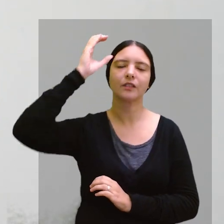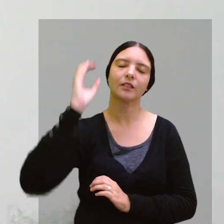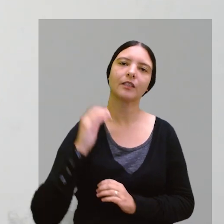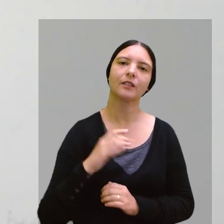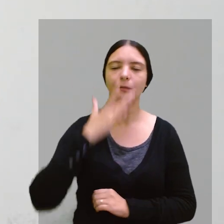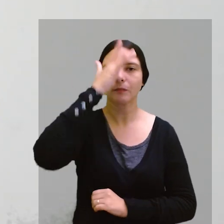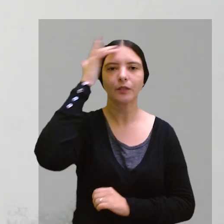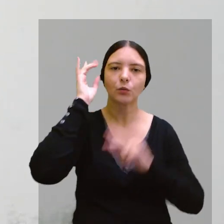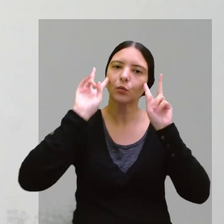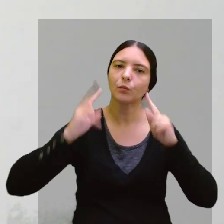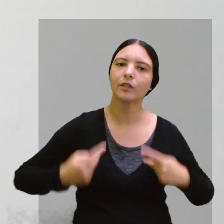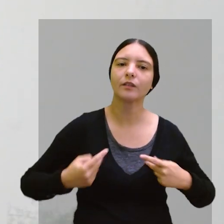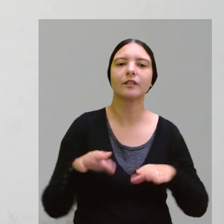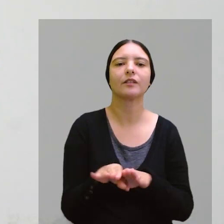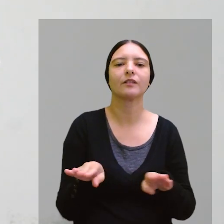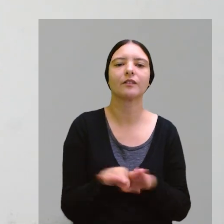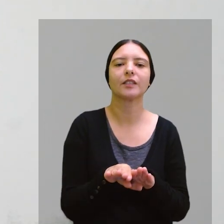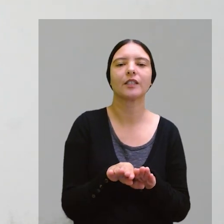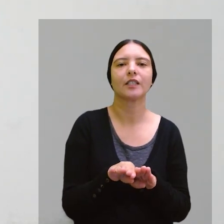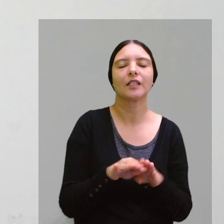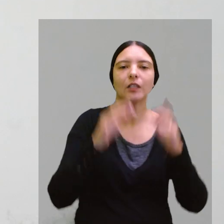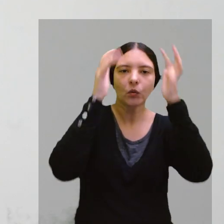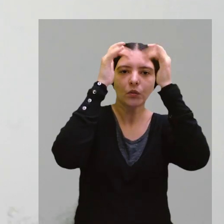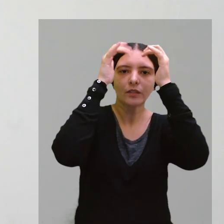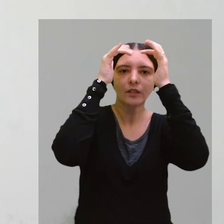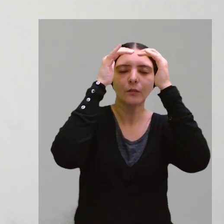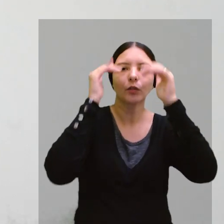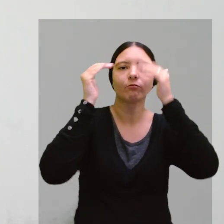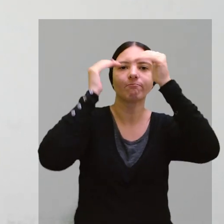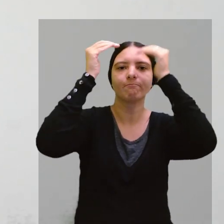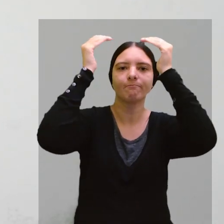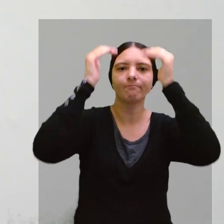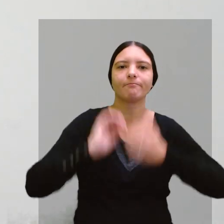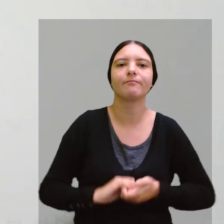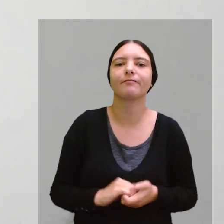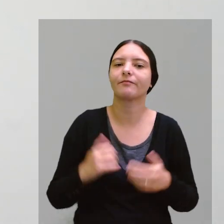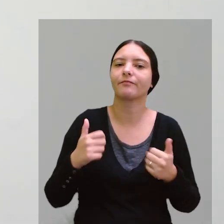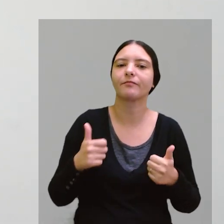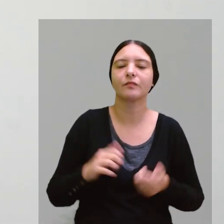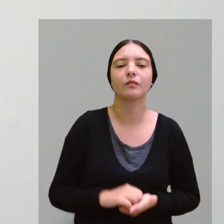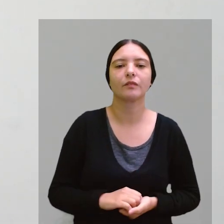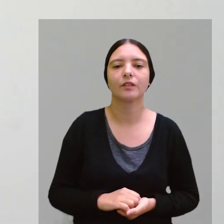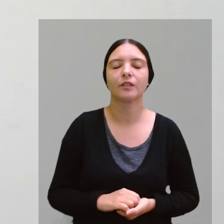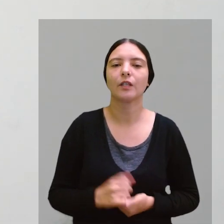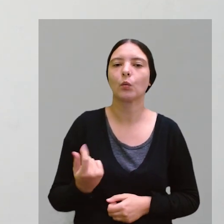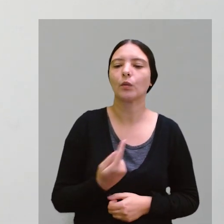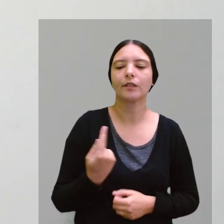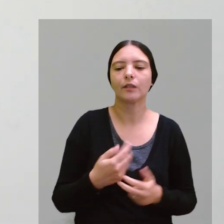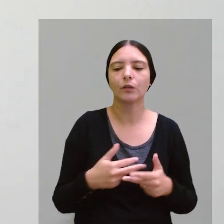como indivíduos e ela ajuda também o cérebro de vocês a se desenvolver. Tá? A única